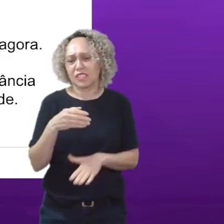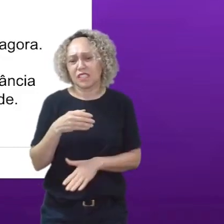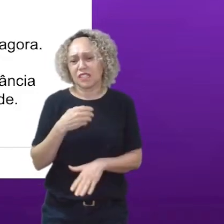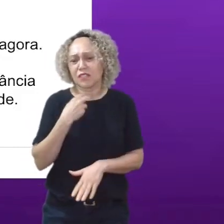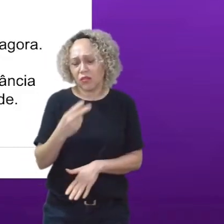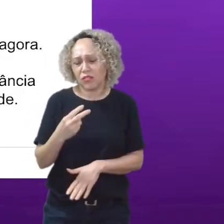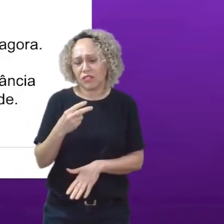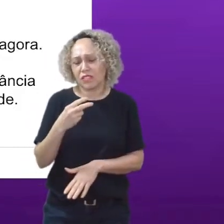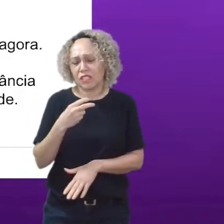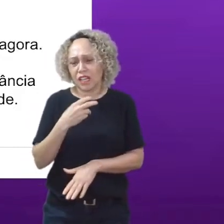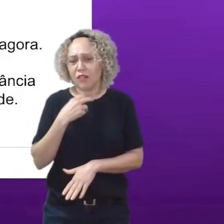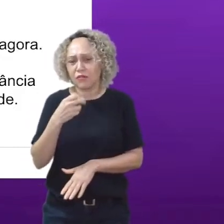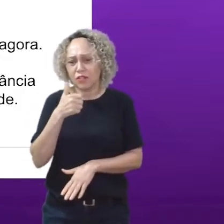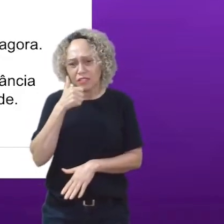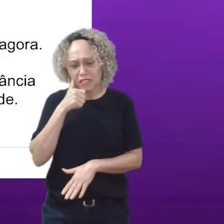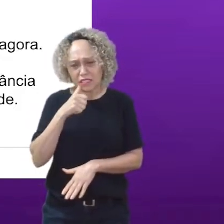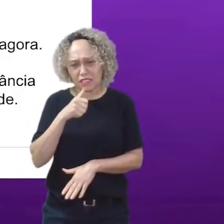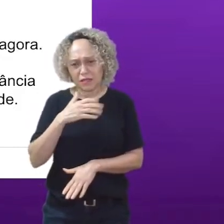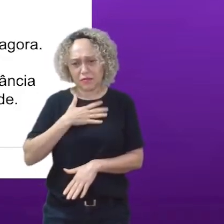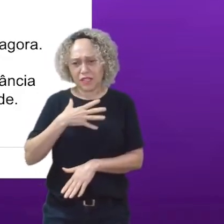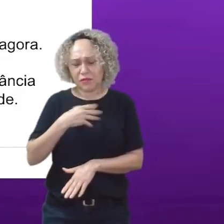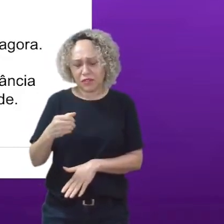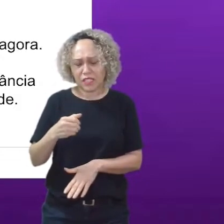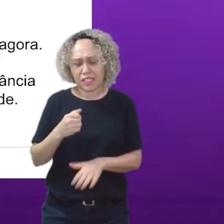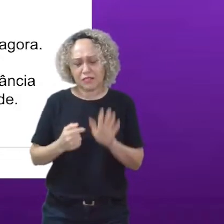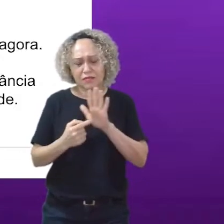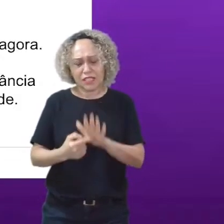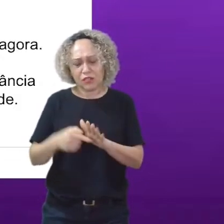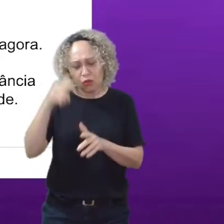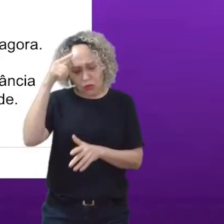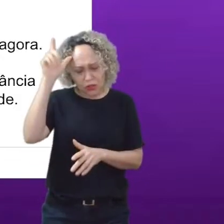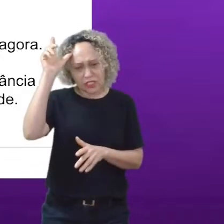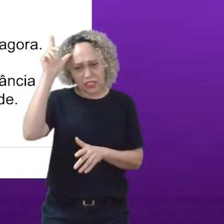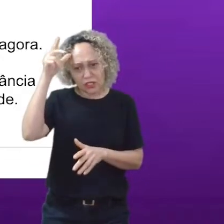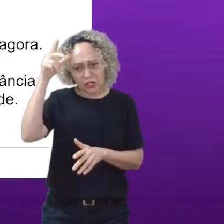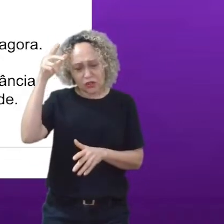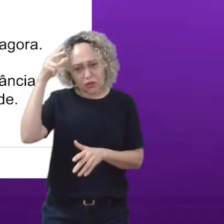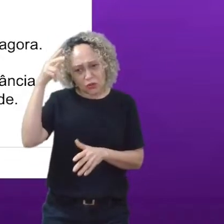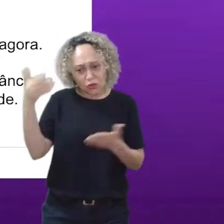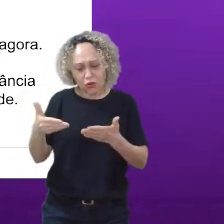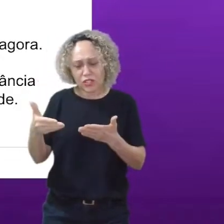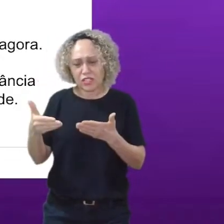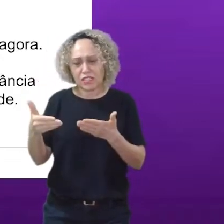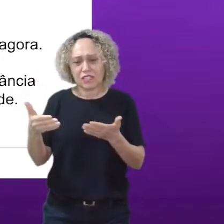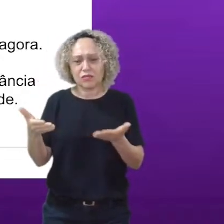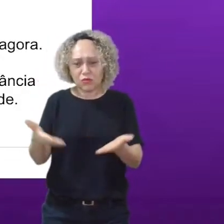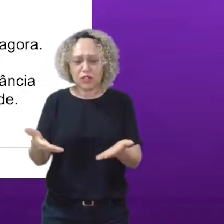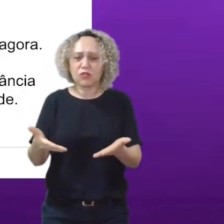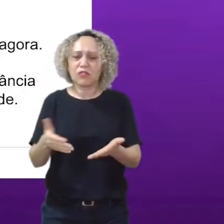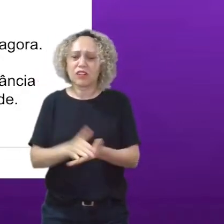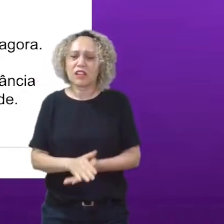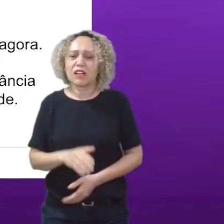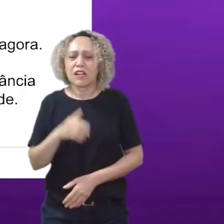recolhe em si a fala e o ato, o ontem, o hoje e o agora. Na voz da minha filha se fará ouvir a